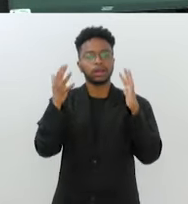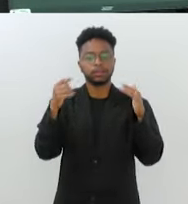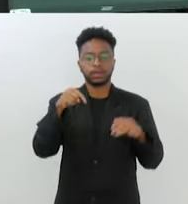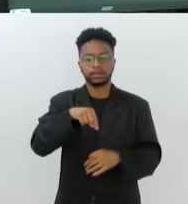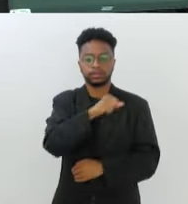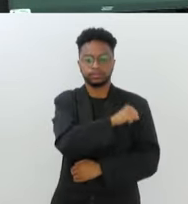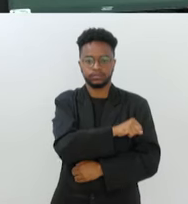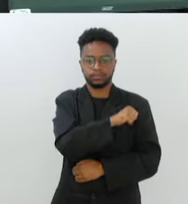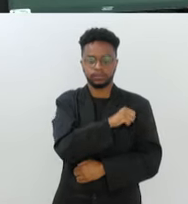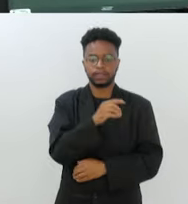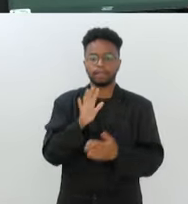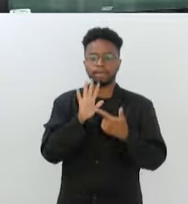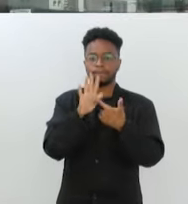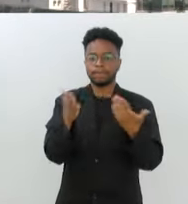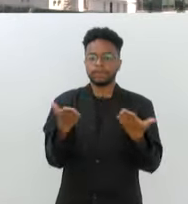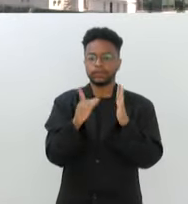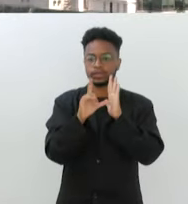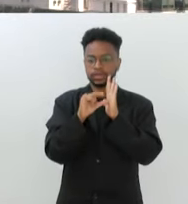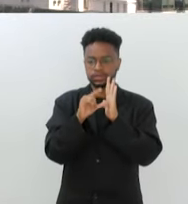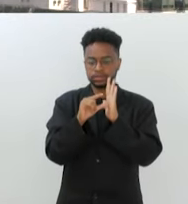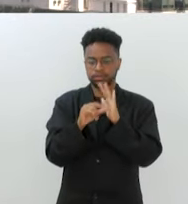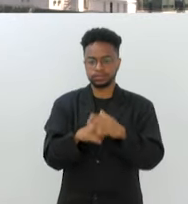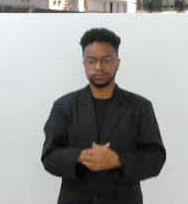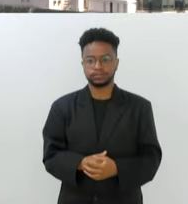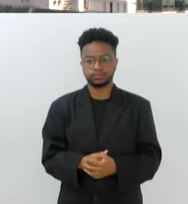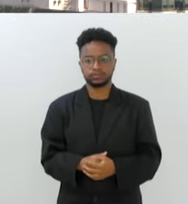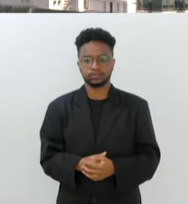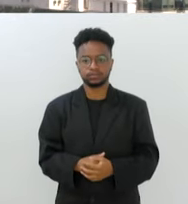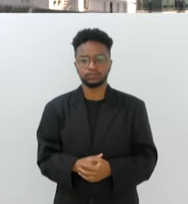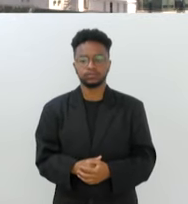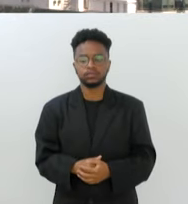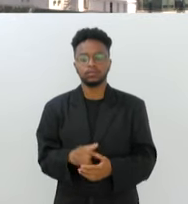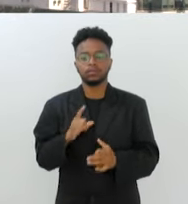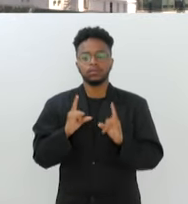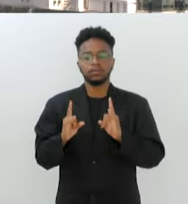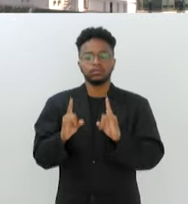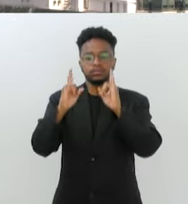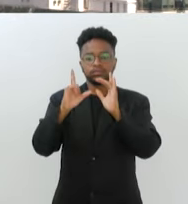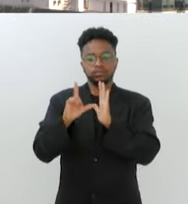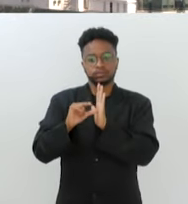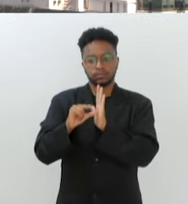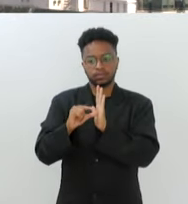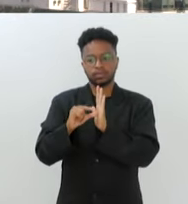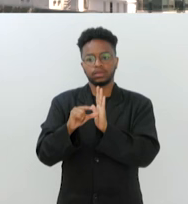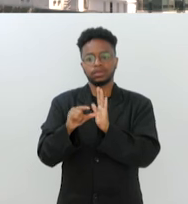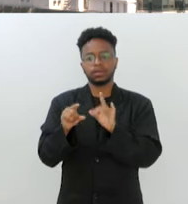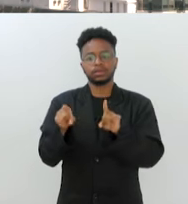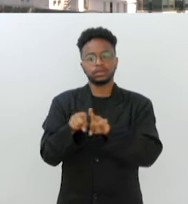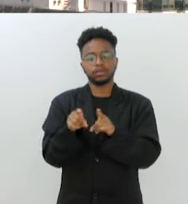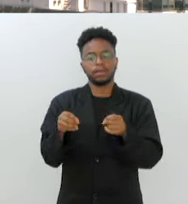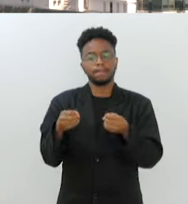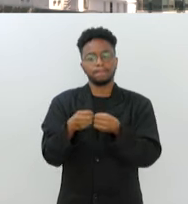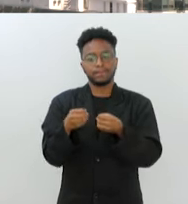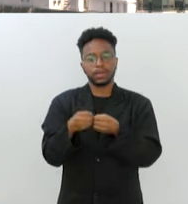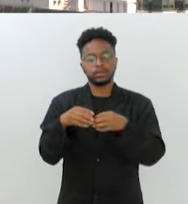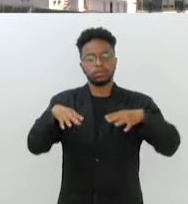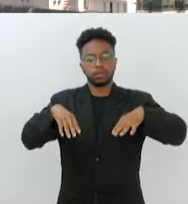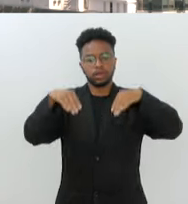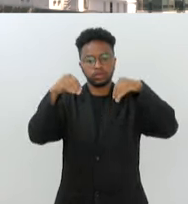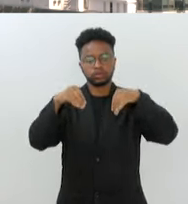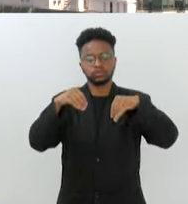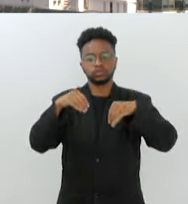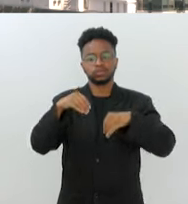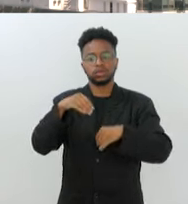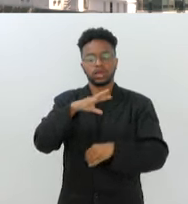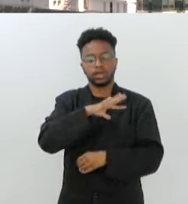Você vê imagens aí ao vivo da Central do Brasil, você vê o prédio da Central do Brasil ao lado ali do Palácio Duque de Caxias, parte da